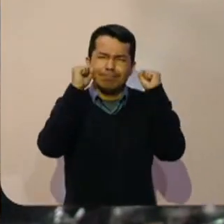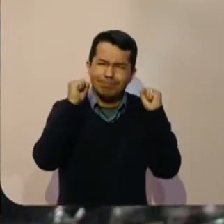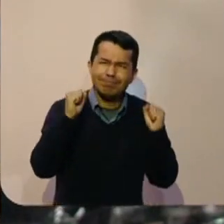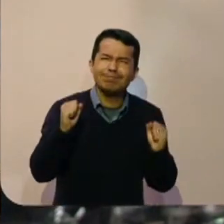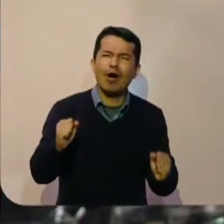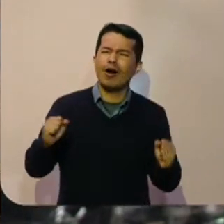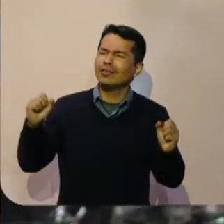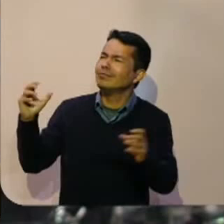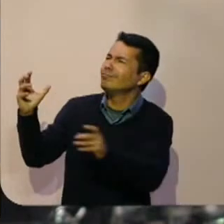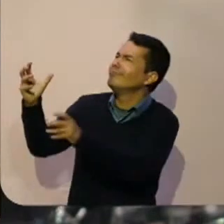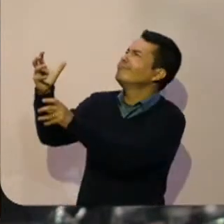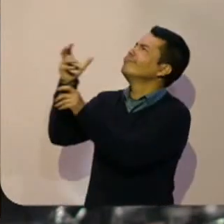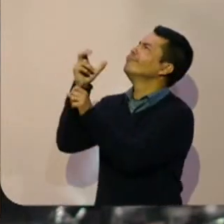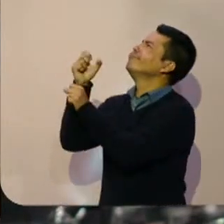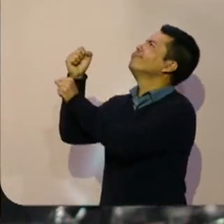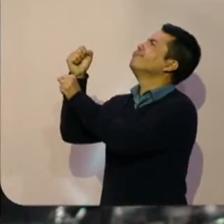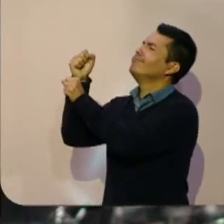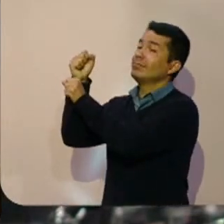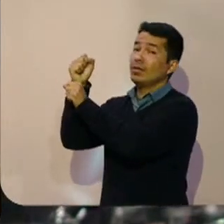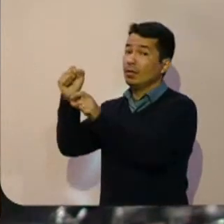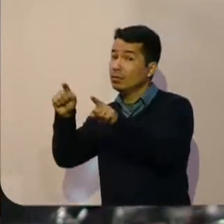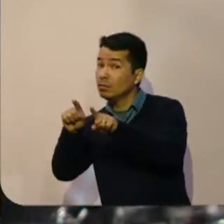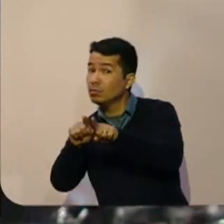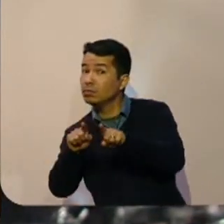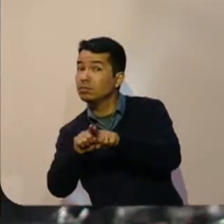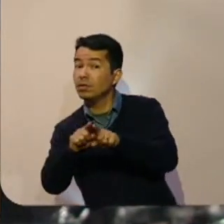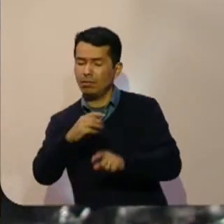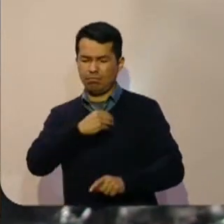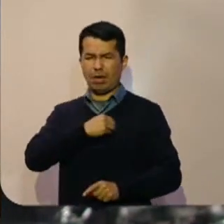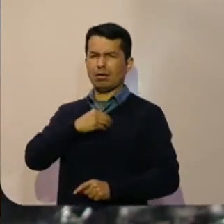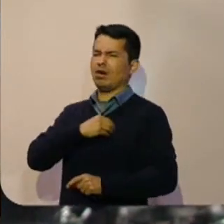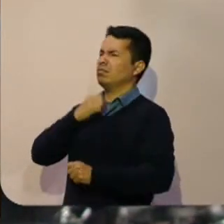confiando e confessando.